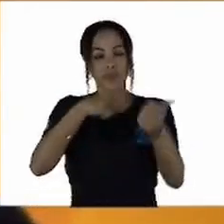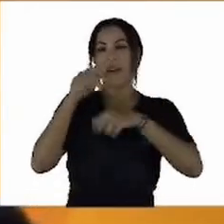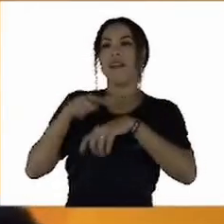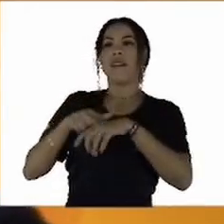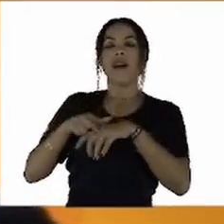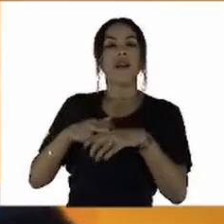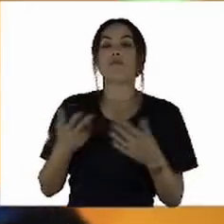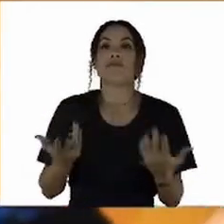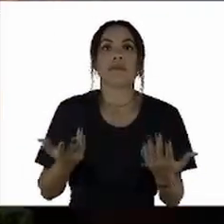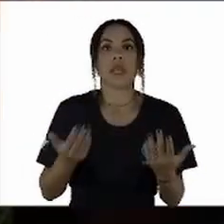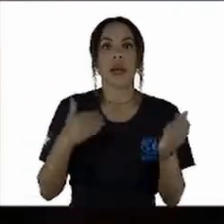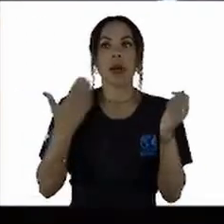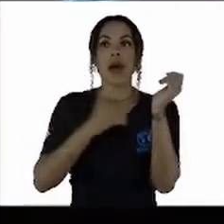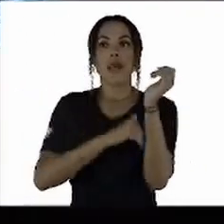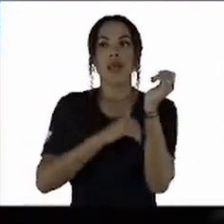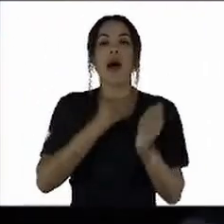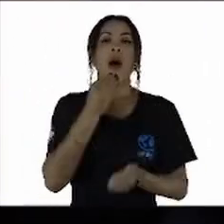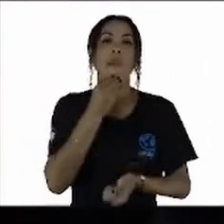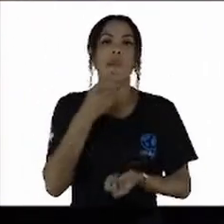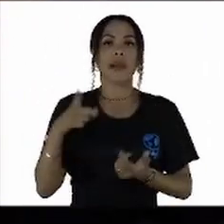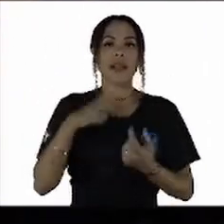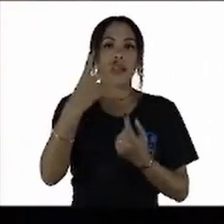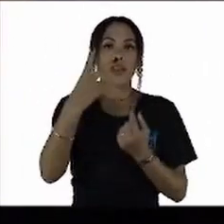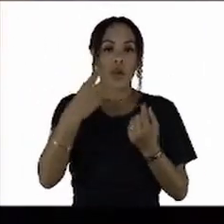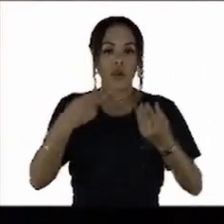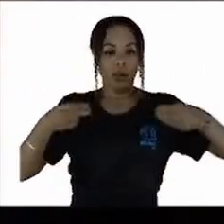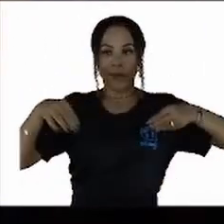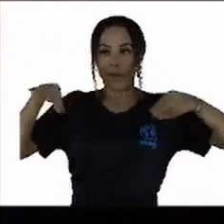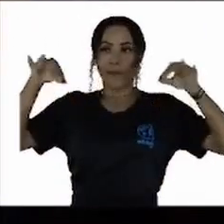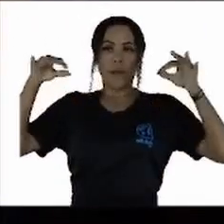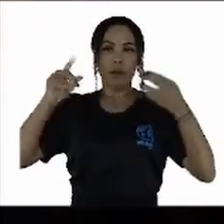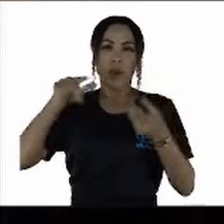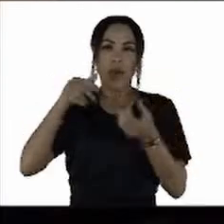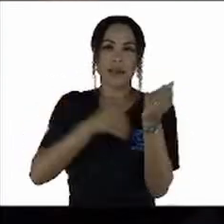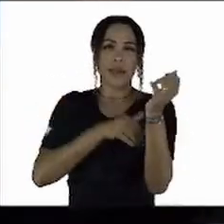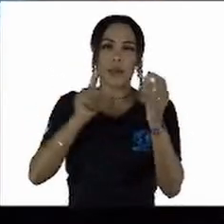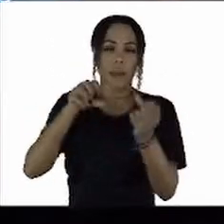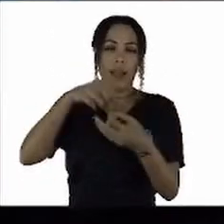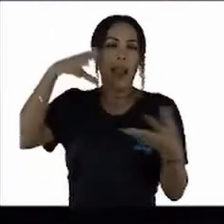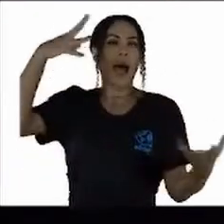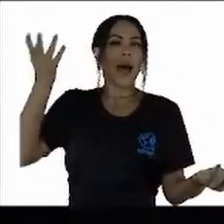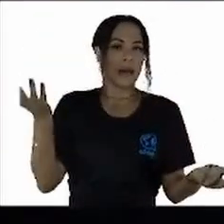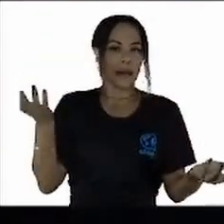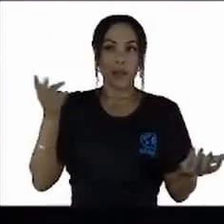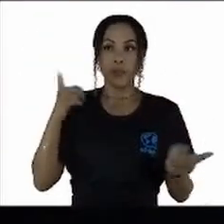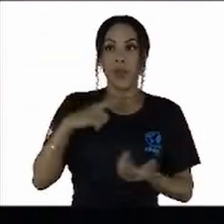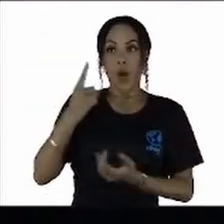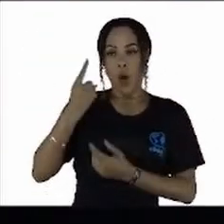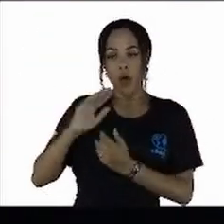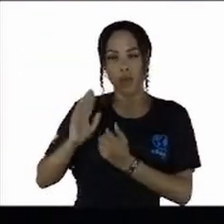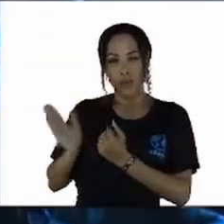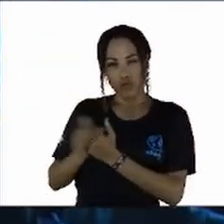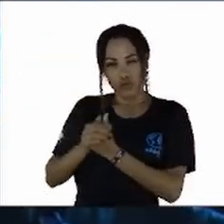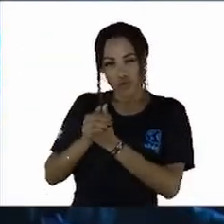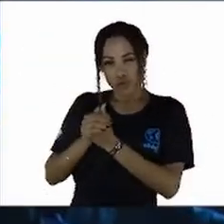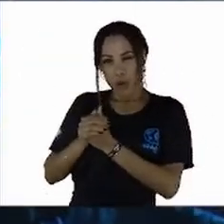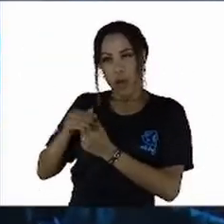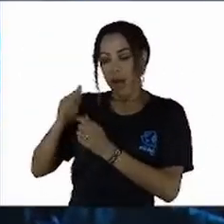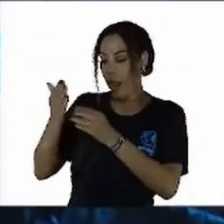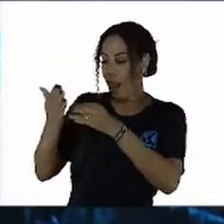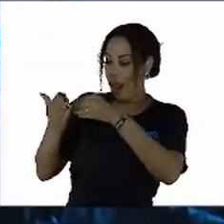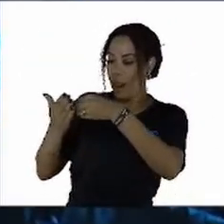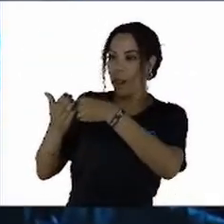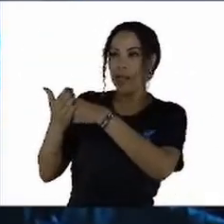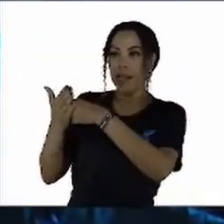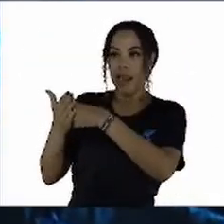verde. Qual é o segredo? É claro, ele tem dois lenços, não é milagre, pô? É mágica. Então ele tinha dois lenços. Um lenço ele deixa escondido desde o início dentro da mão.